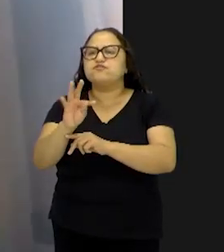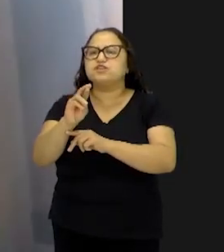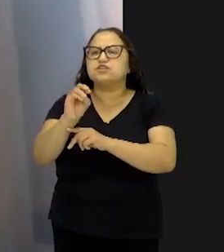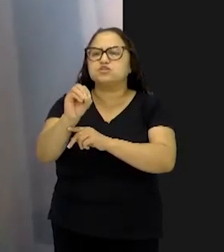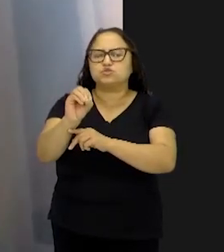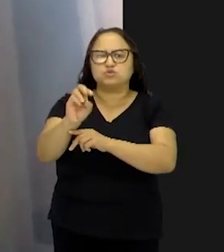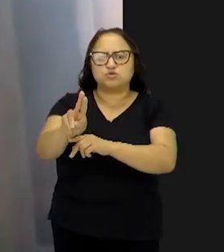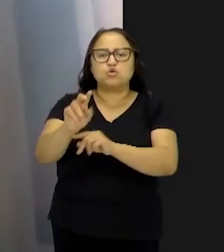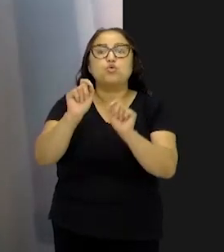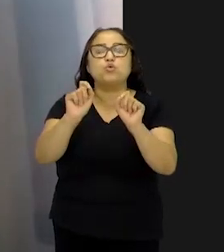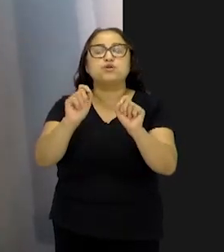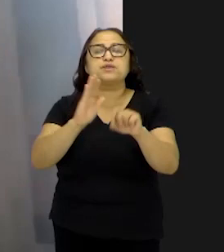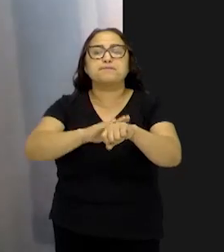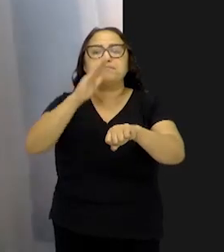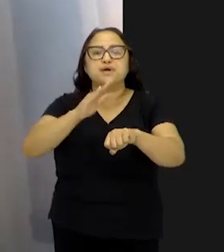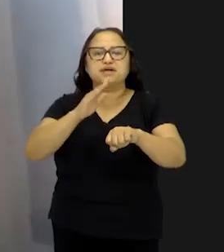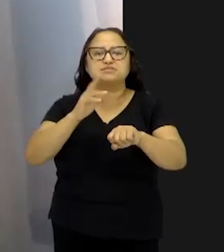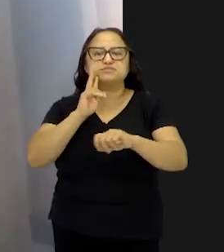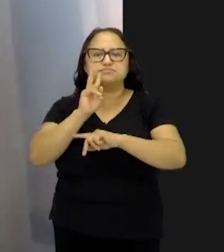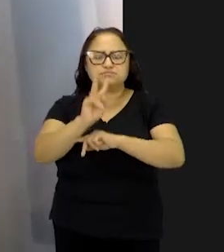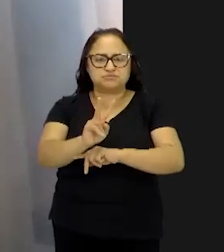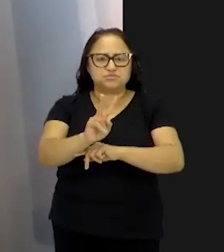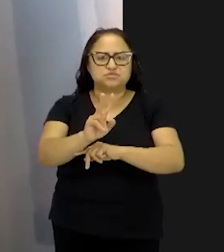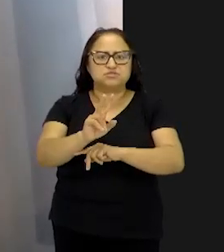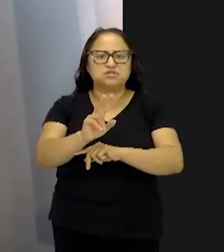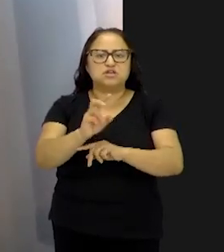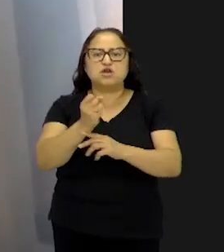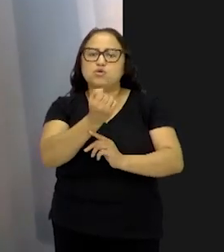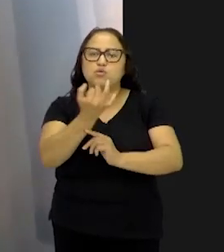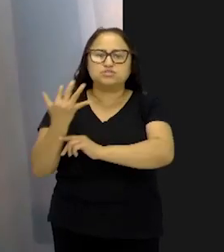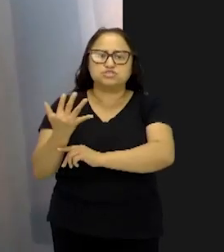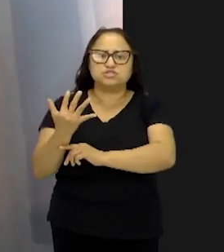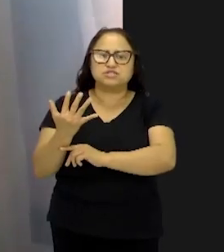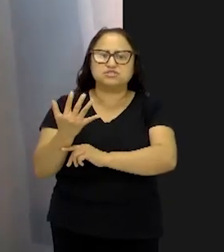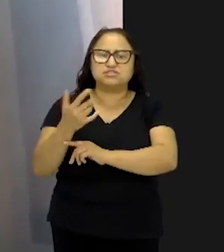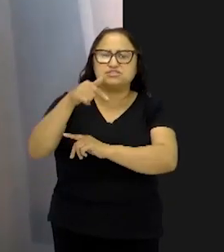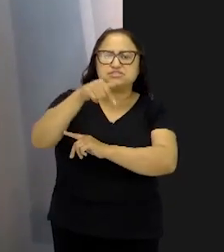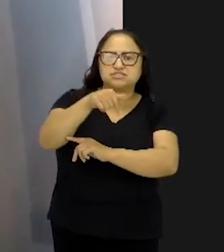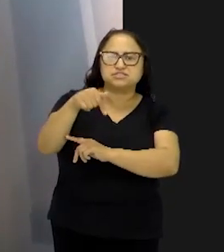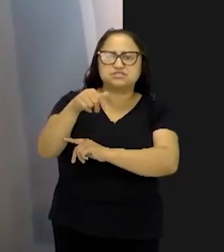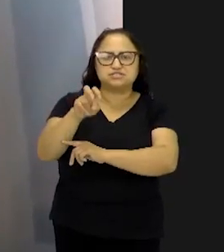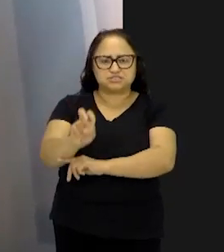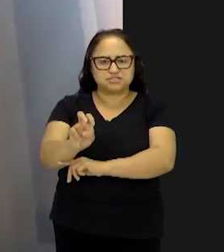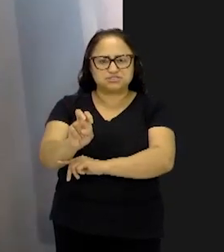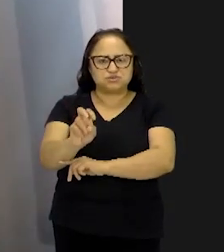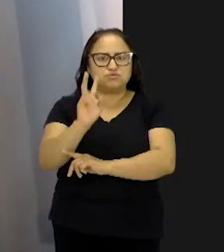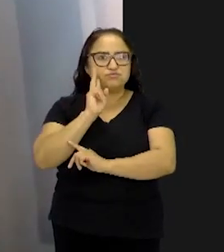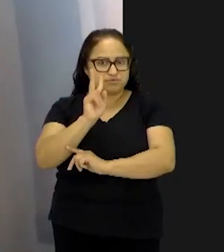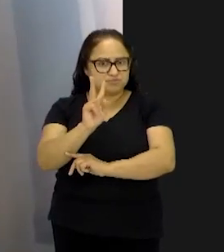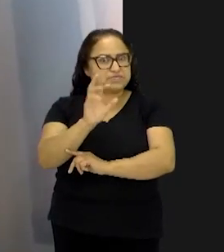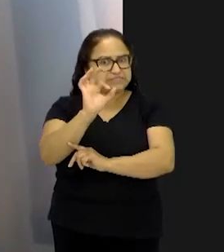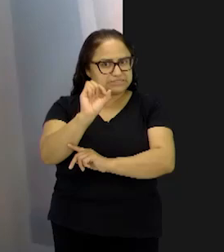dizendo que a quantidade de livros lidos é 775. E aí, vamos conferir?